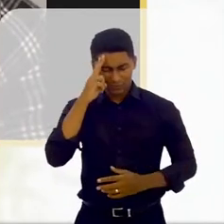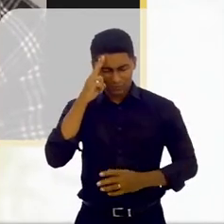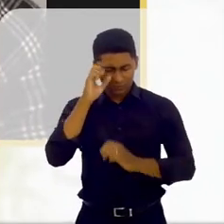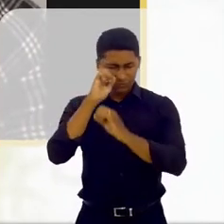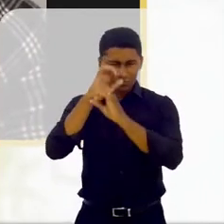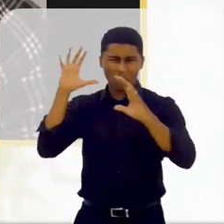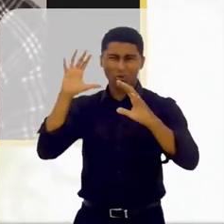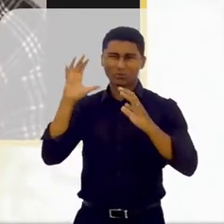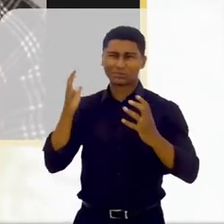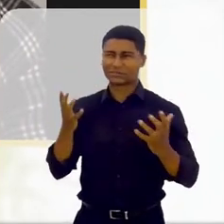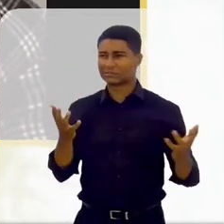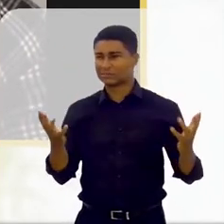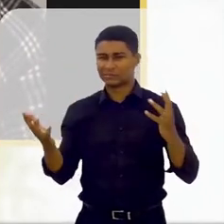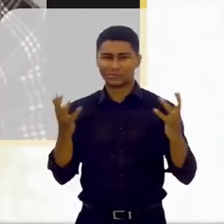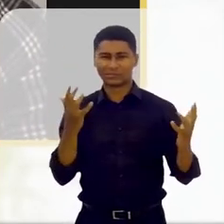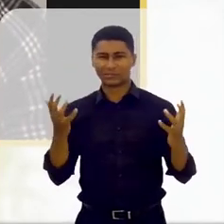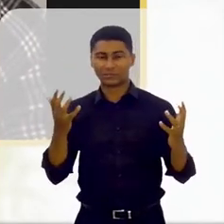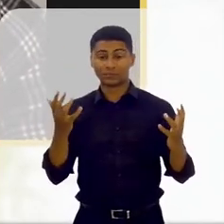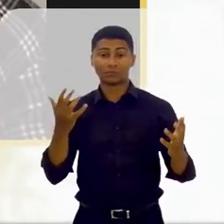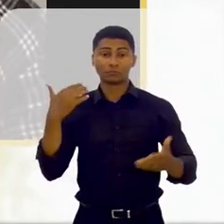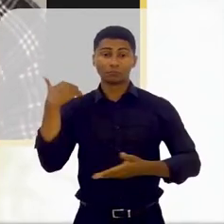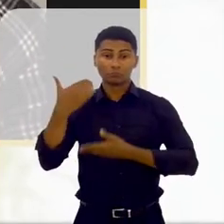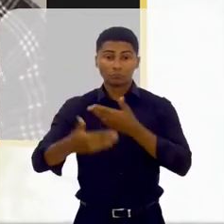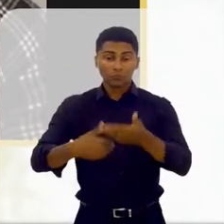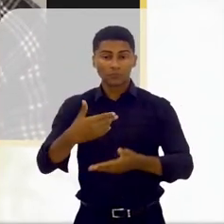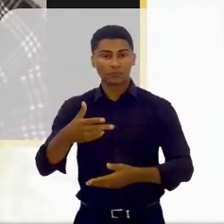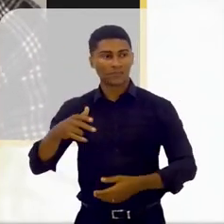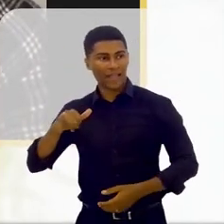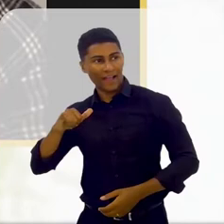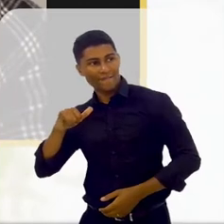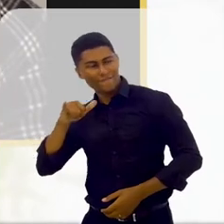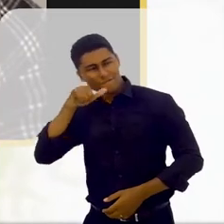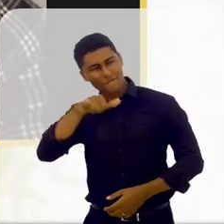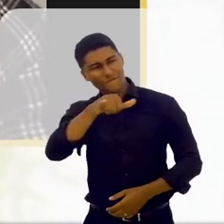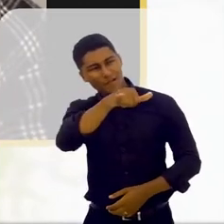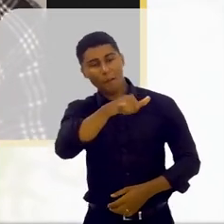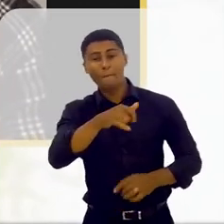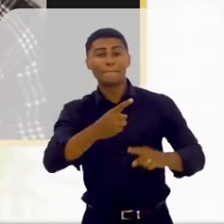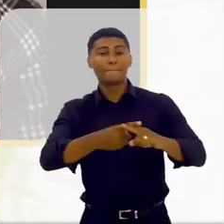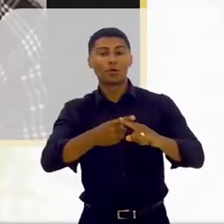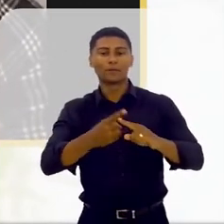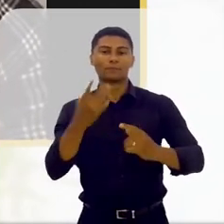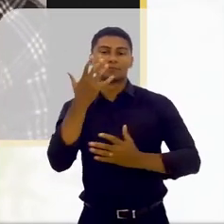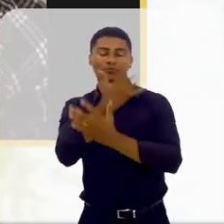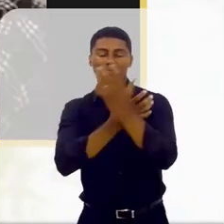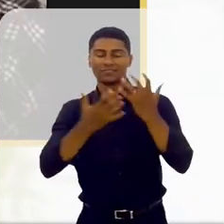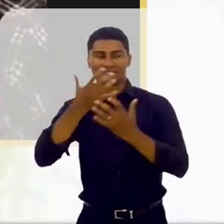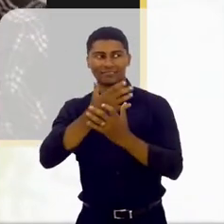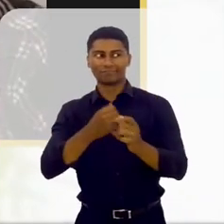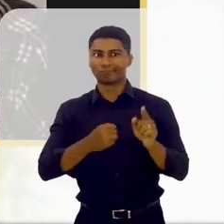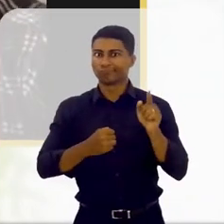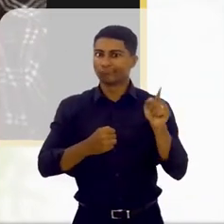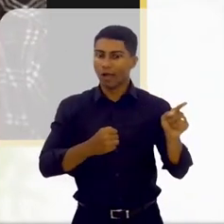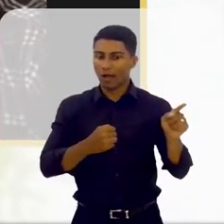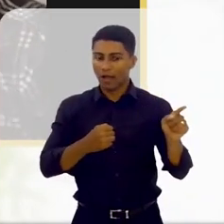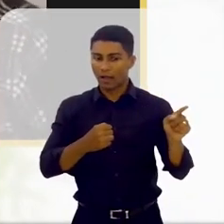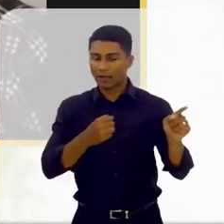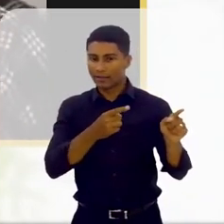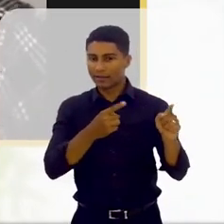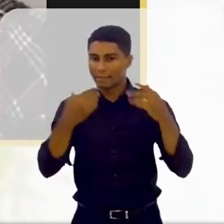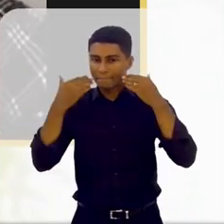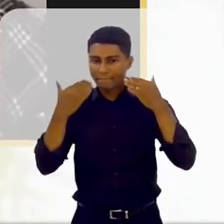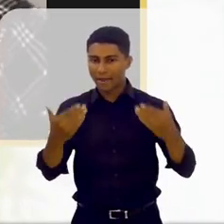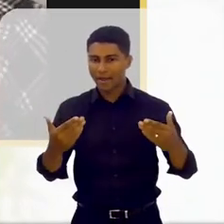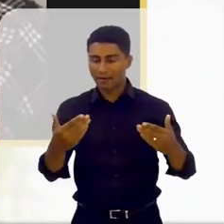É isso, aquilo. E aí, quando veio a oportunidade da gente andar de avião por causa da música, Da música a ainda, hein? música, aí eu falei, quando eu vi